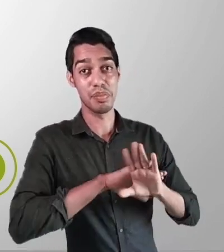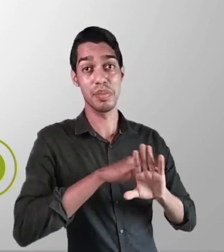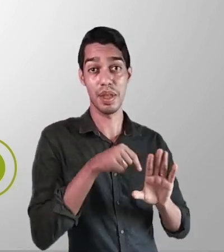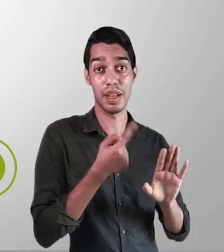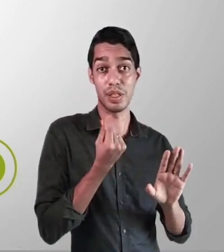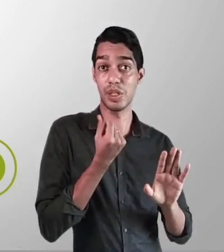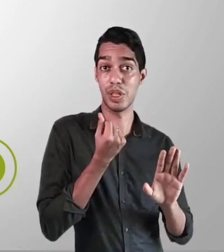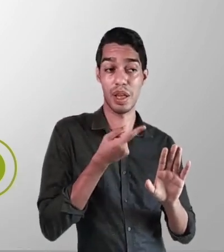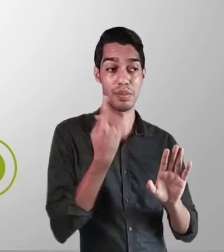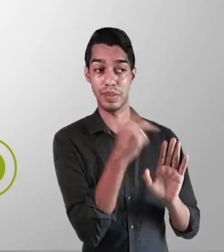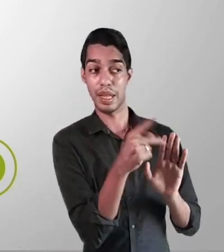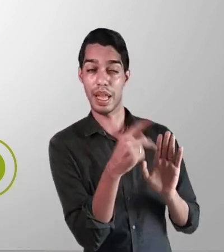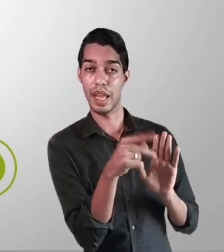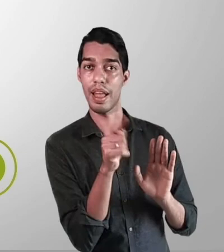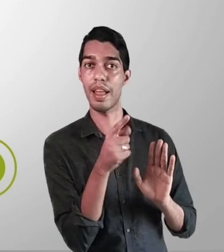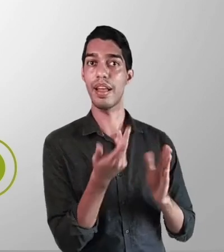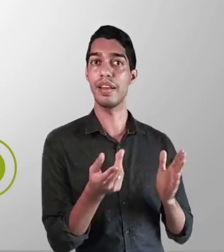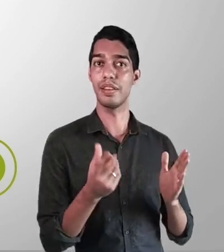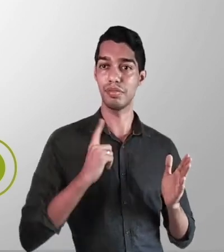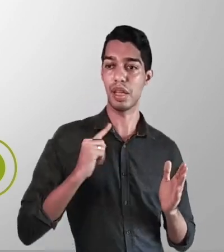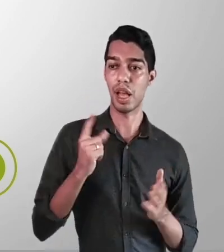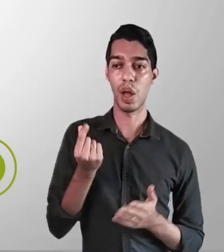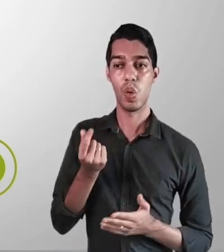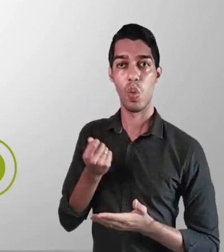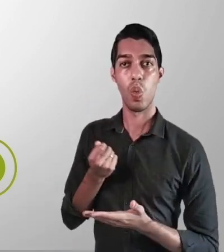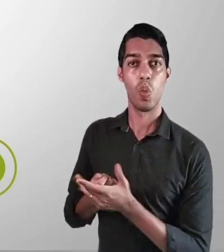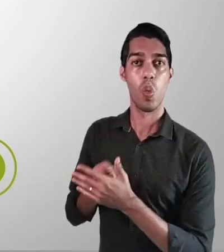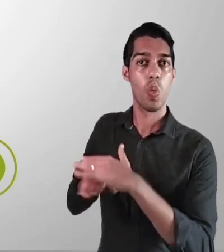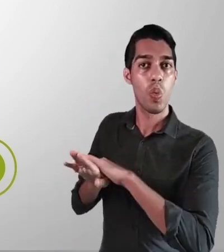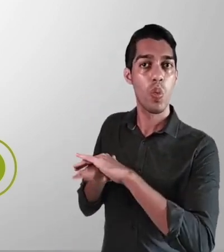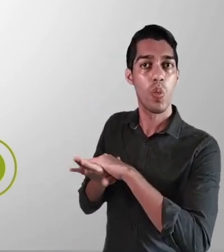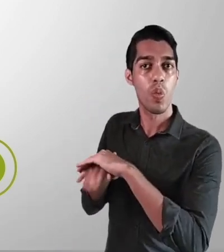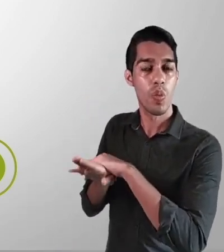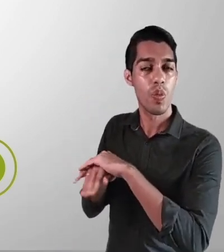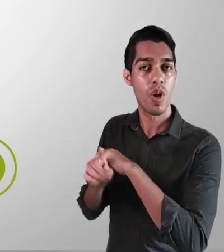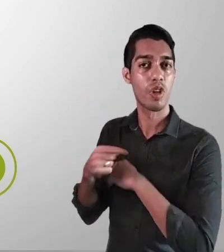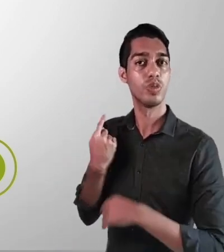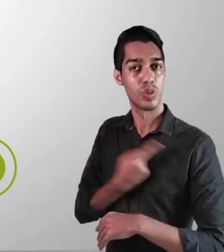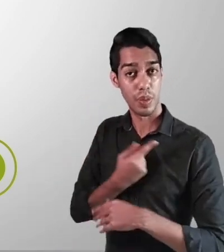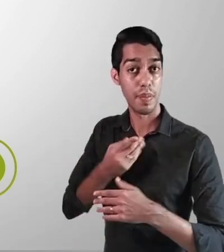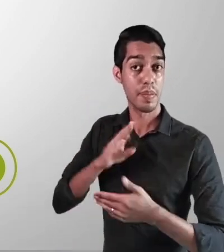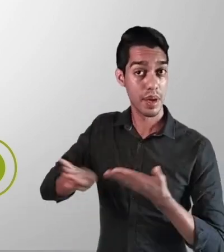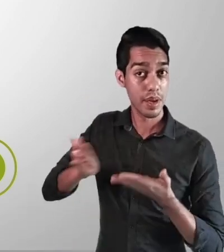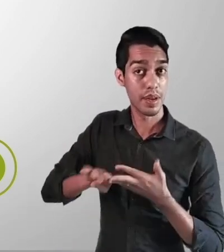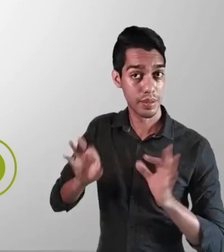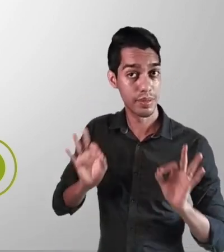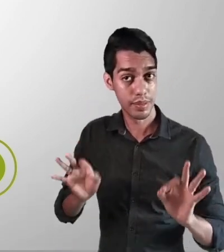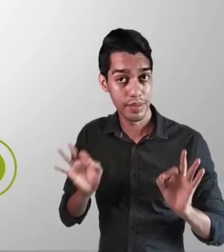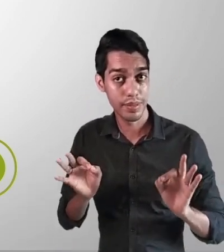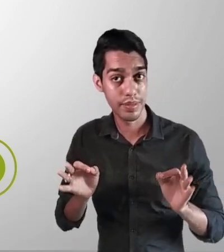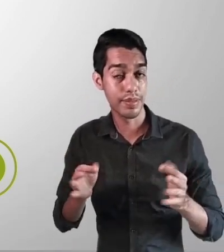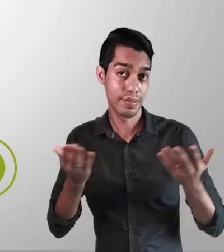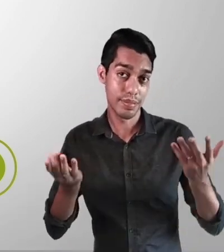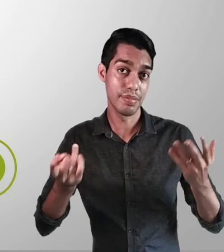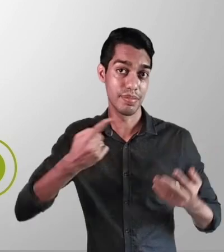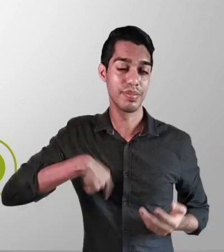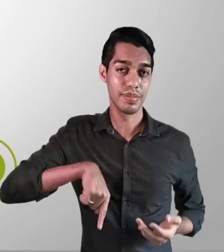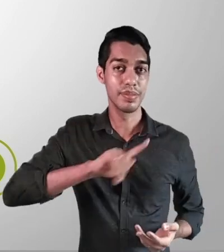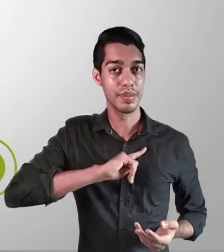dinheiros, os seus recursos que são guardados por todos nós. E a gente precisa, de um